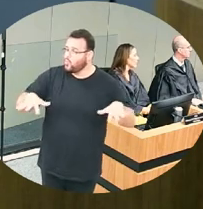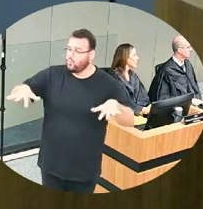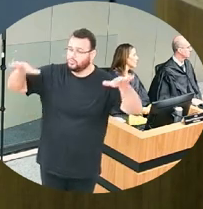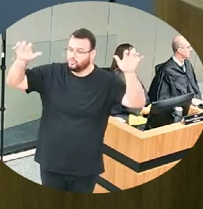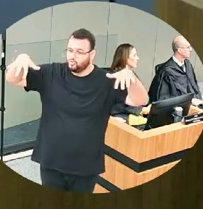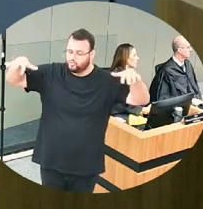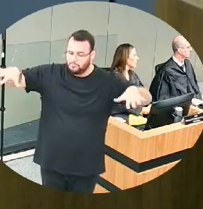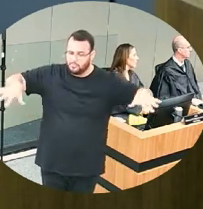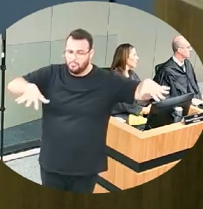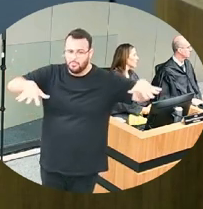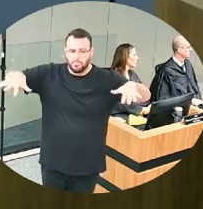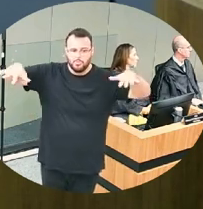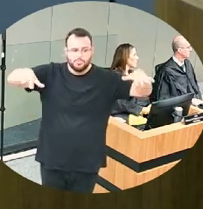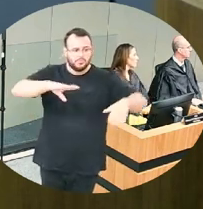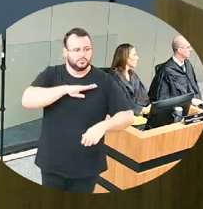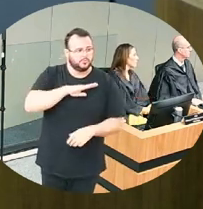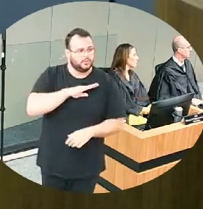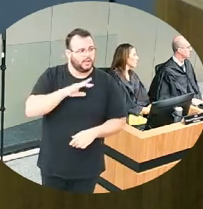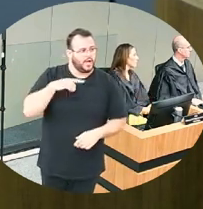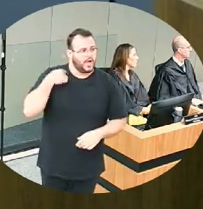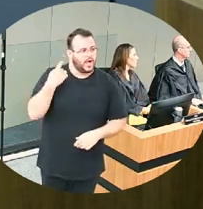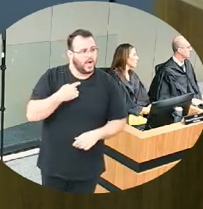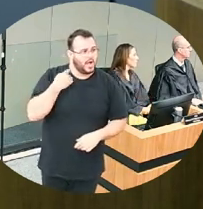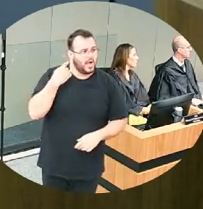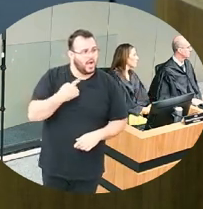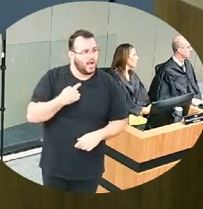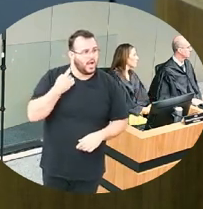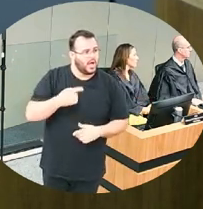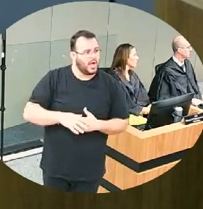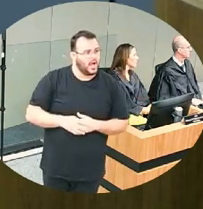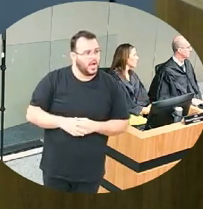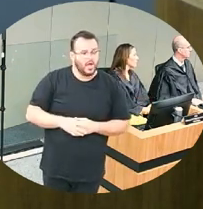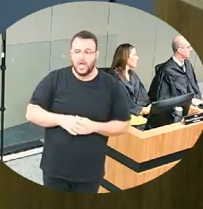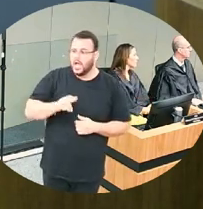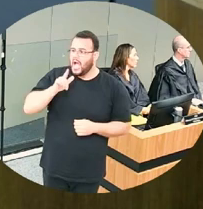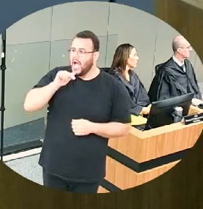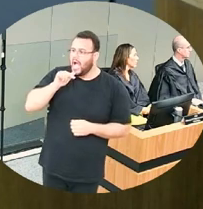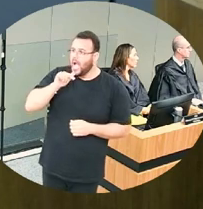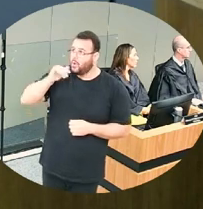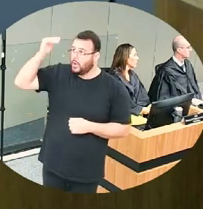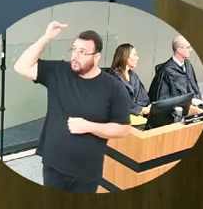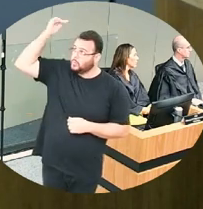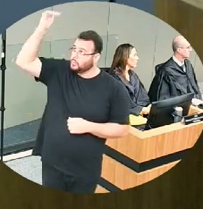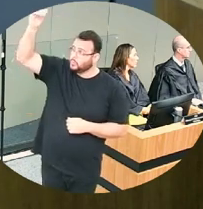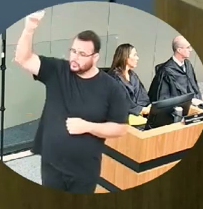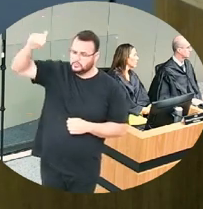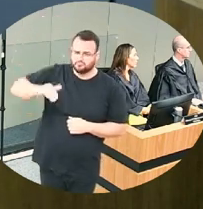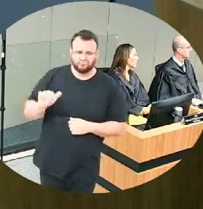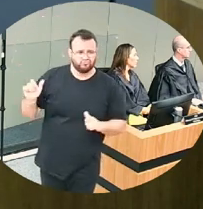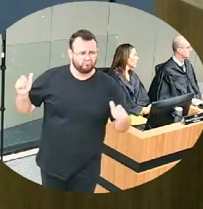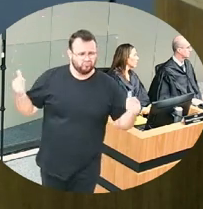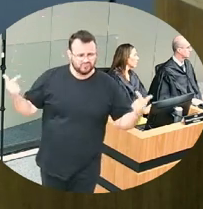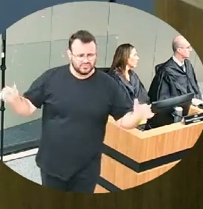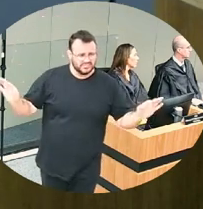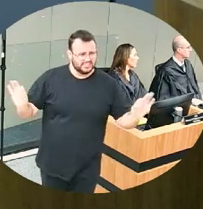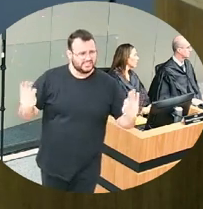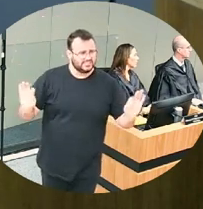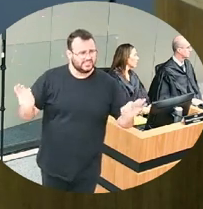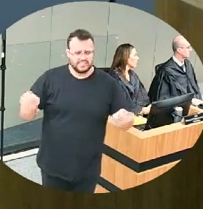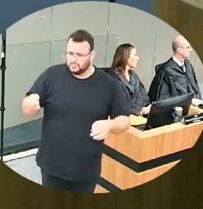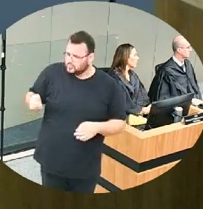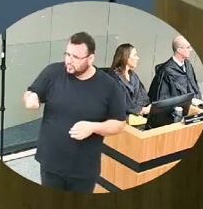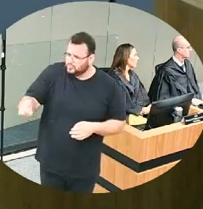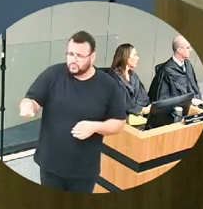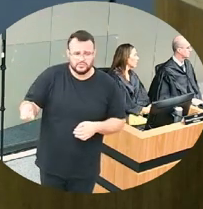Catarina que os meus colegas advogados ficaram com água Acima das suas cabeças que nós não tínhamos um plug de